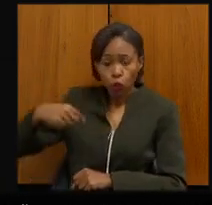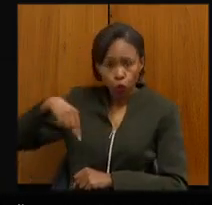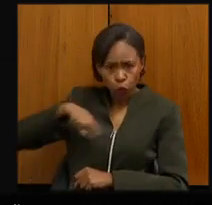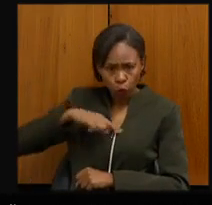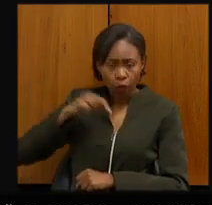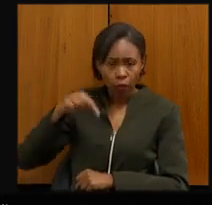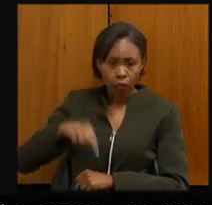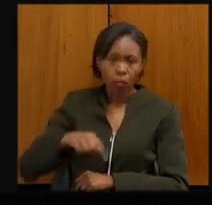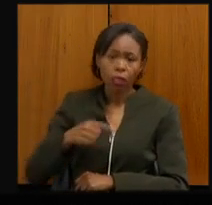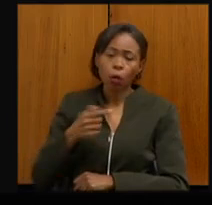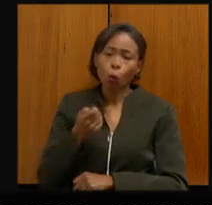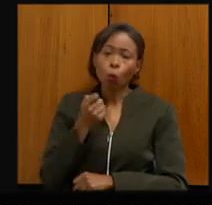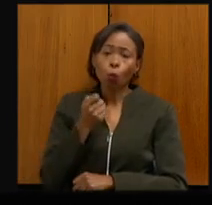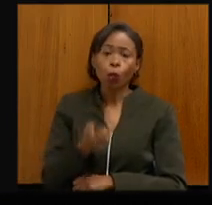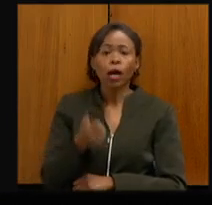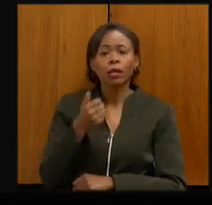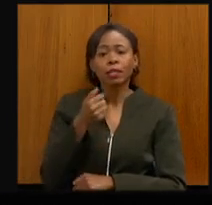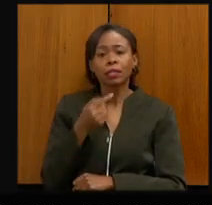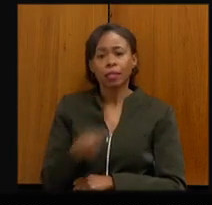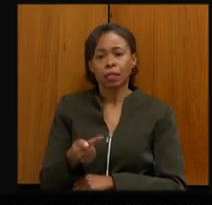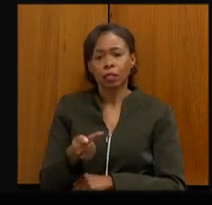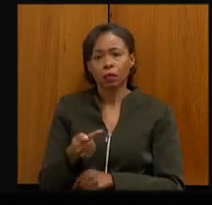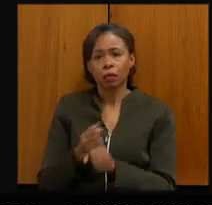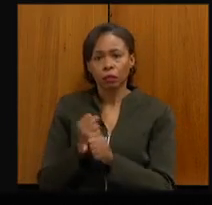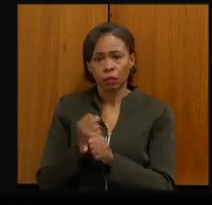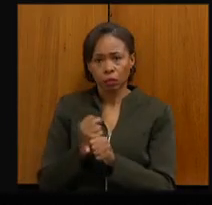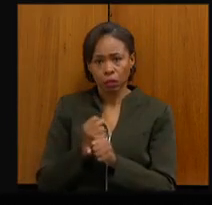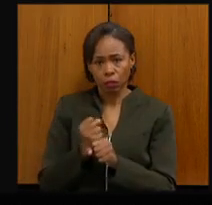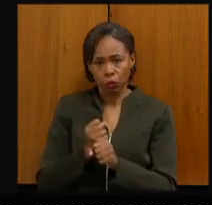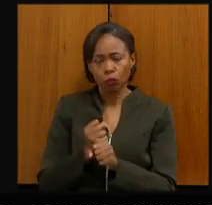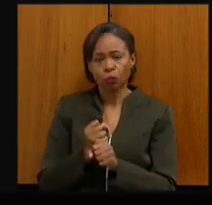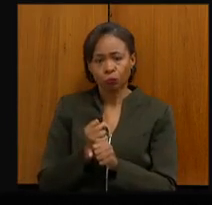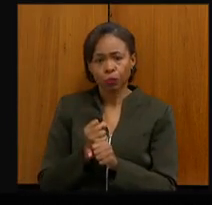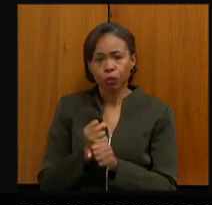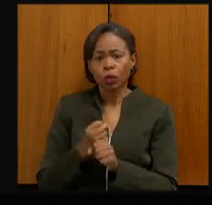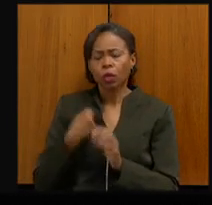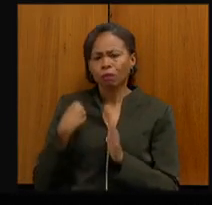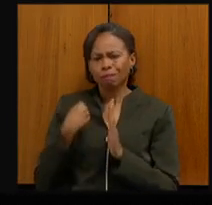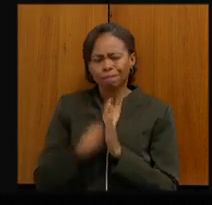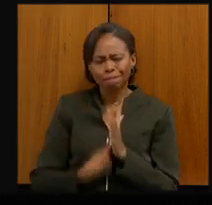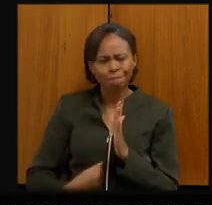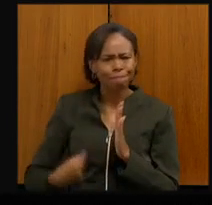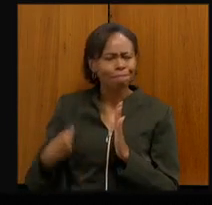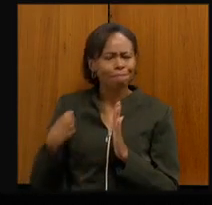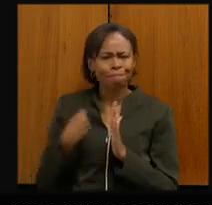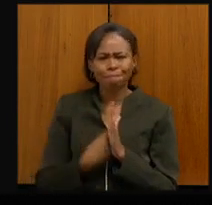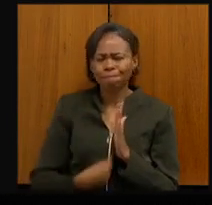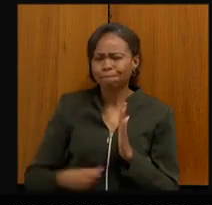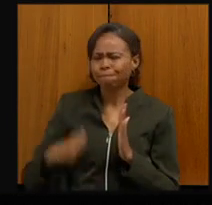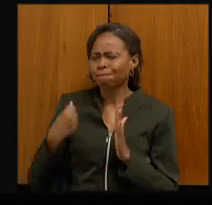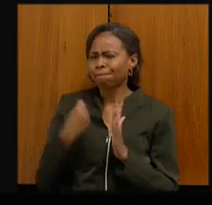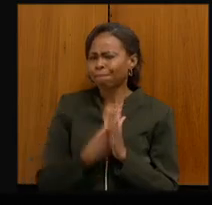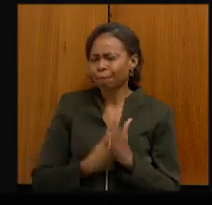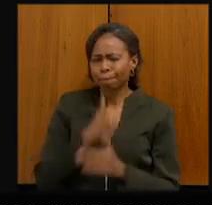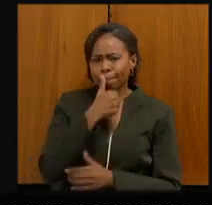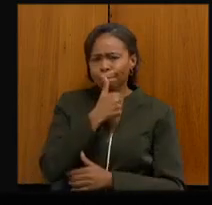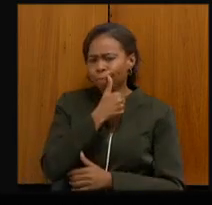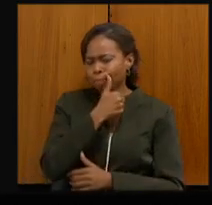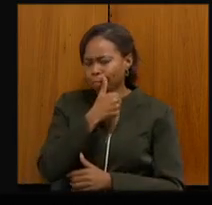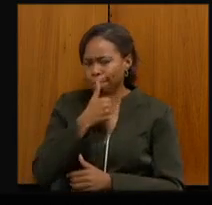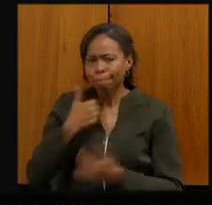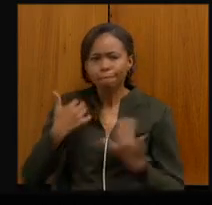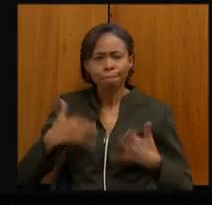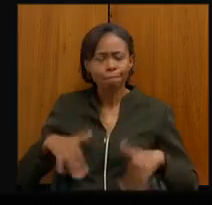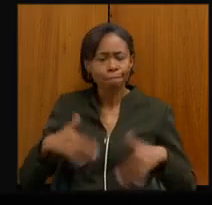quase sete anos tem sido uma luta muito grande muito muito árdua mas